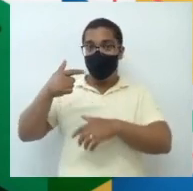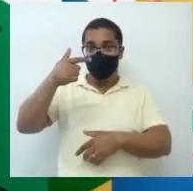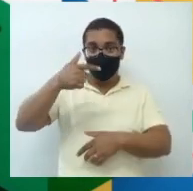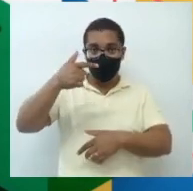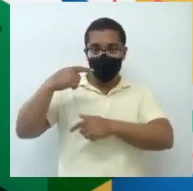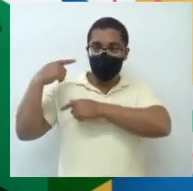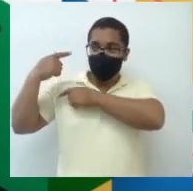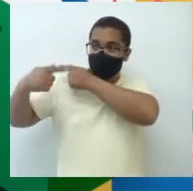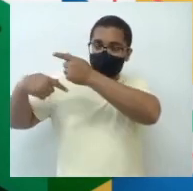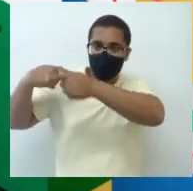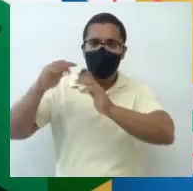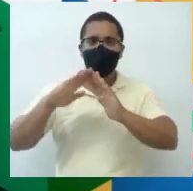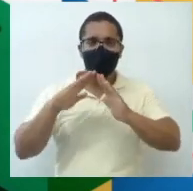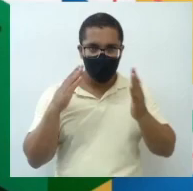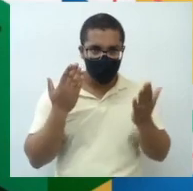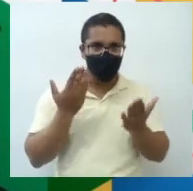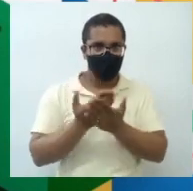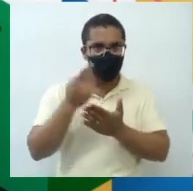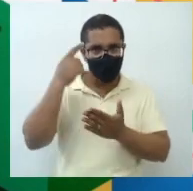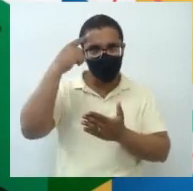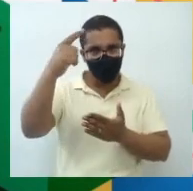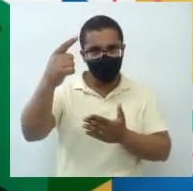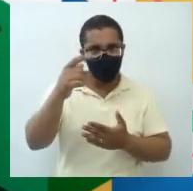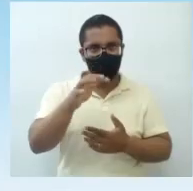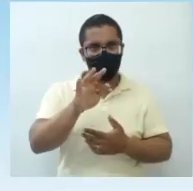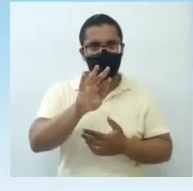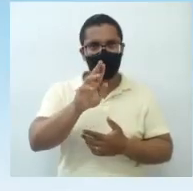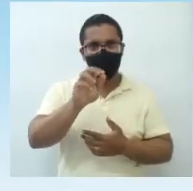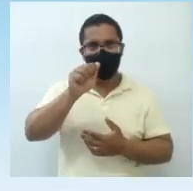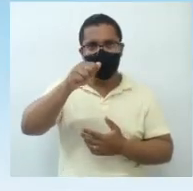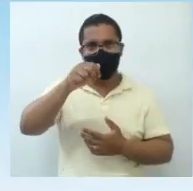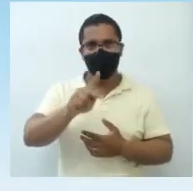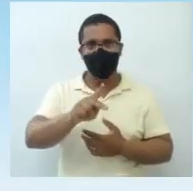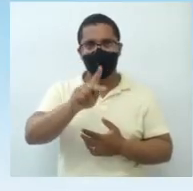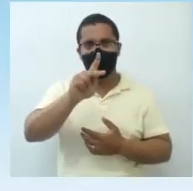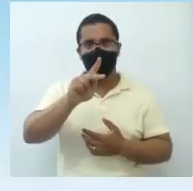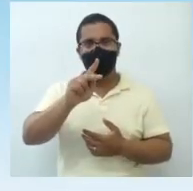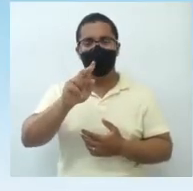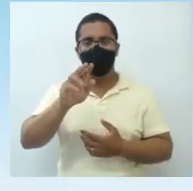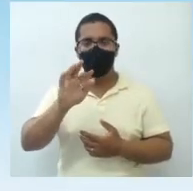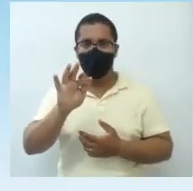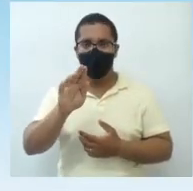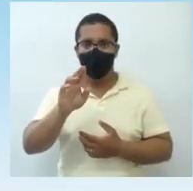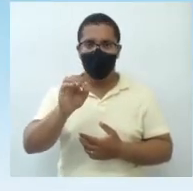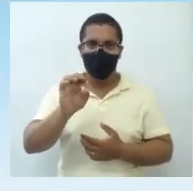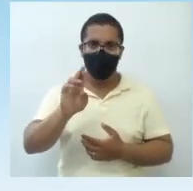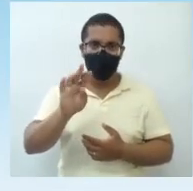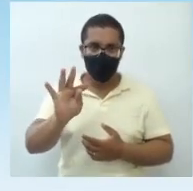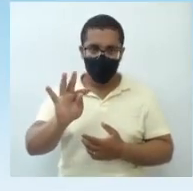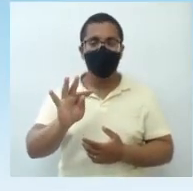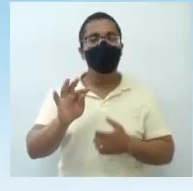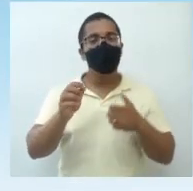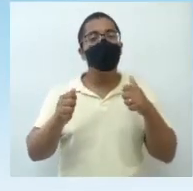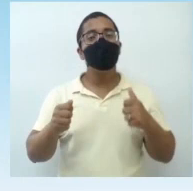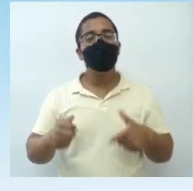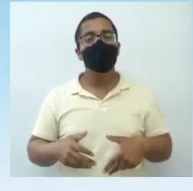de Frankfurt Mas eles viver Ele viveu não é para diferente deles ele teve que